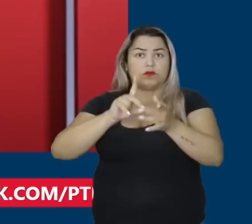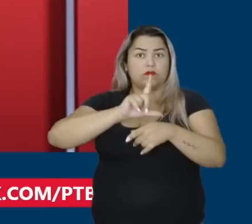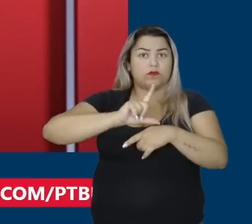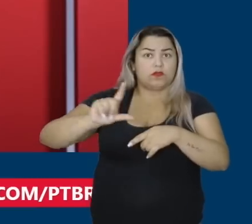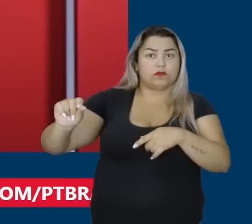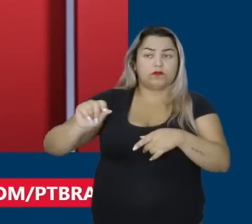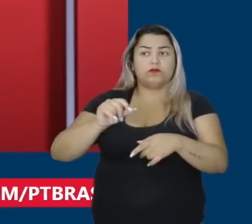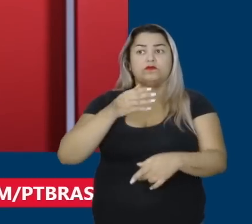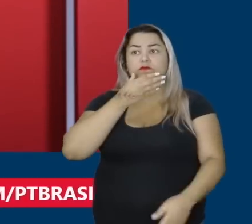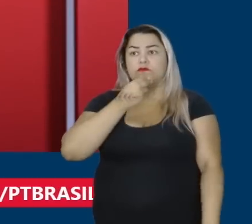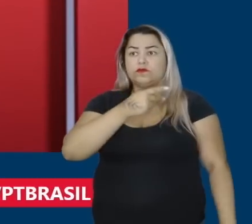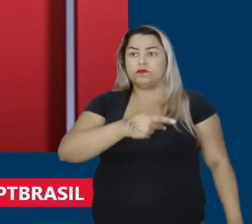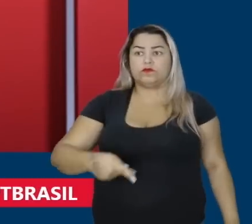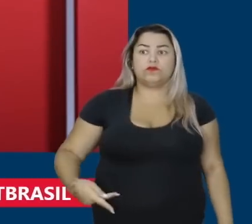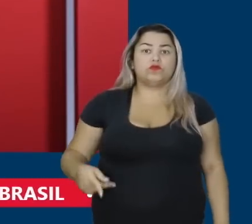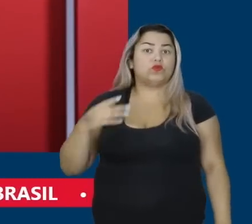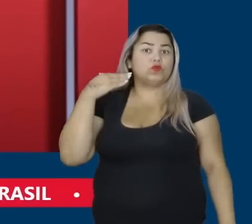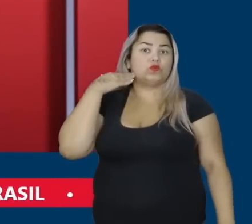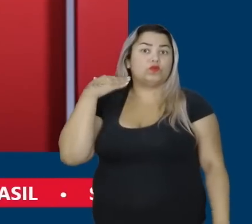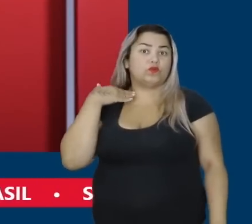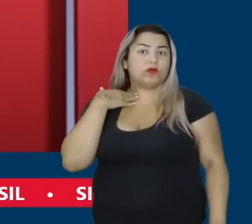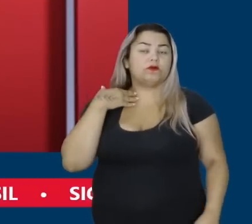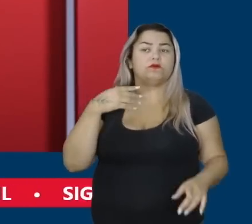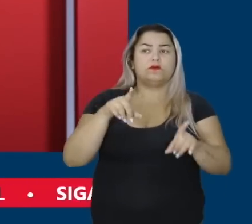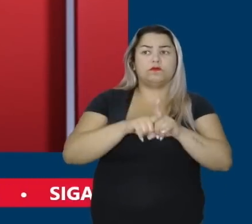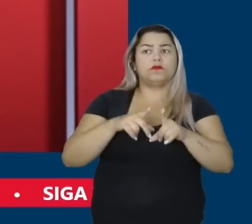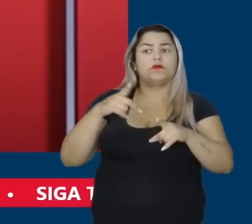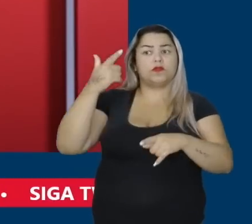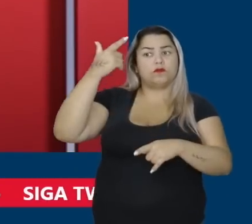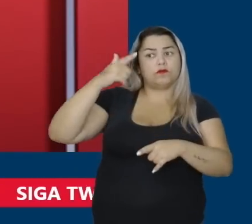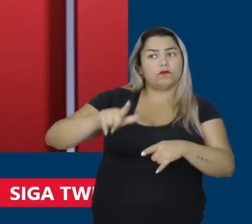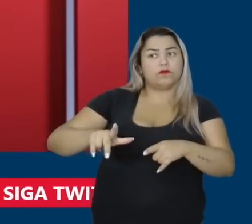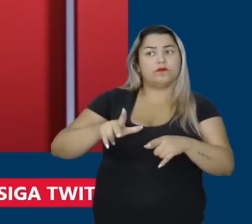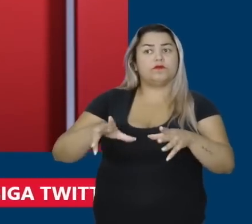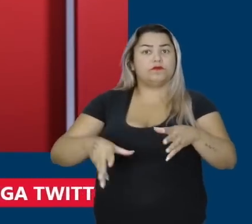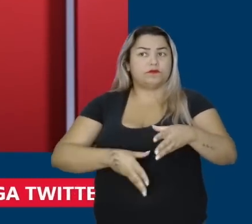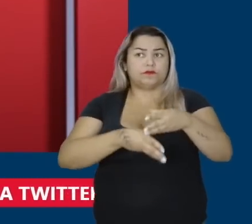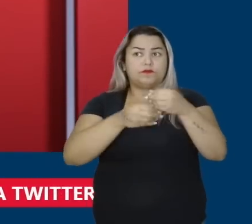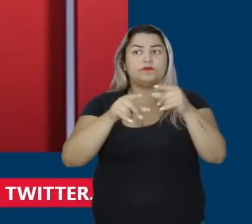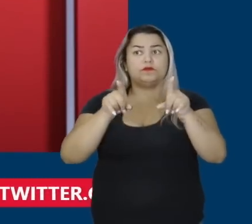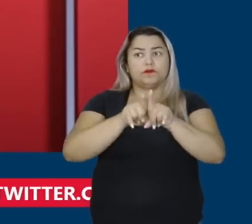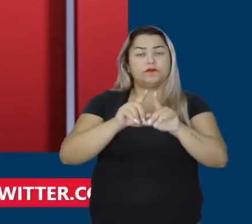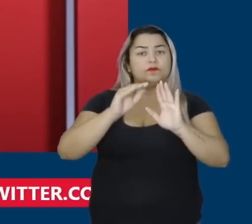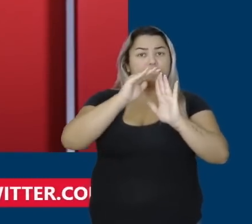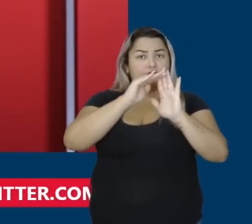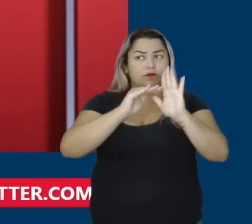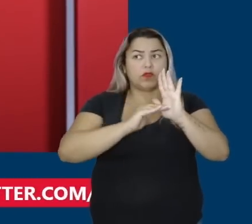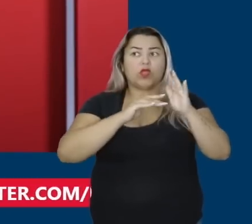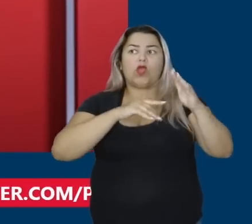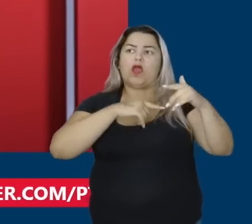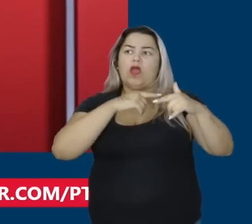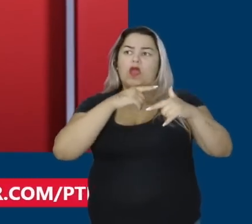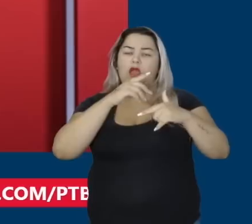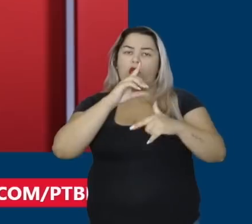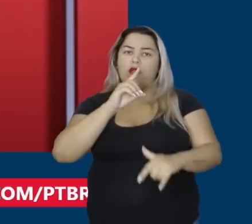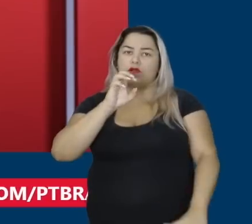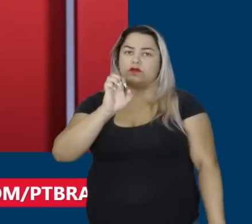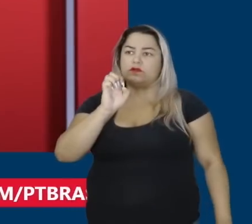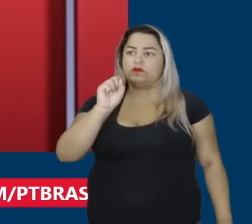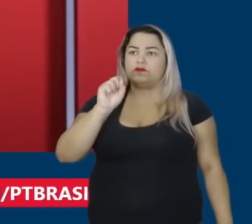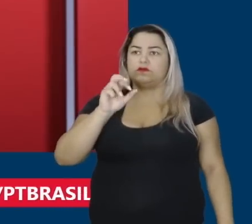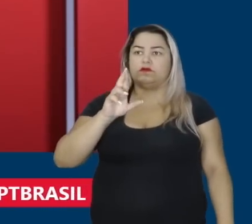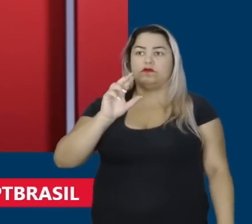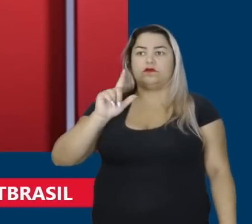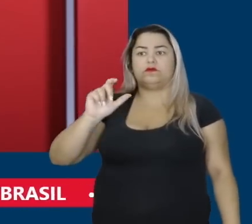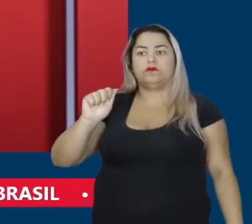Neto. Ao mesmo tempo, para seguir avançando, é preciso implementar também o programa Desenrola, para que cerca de